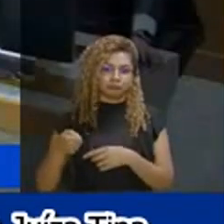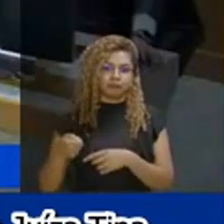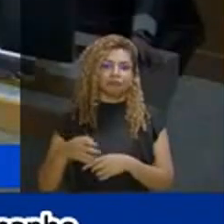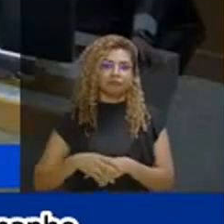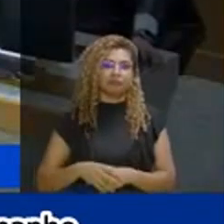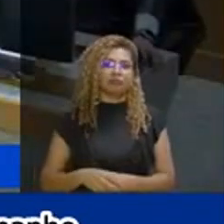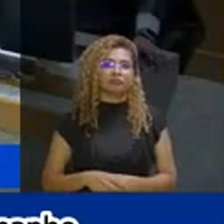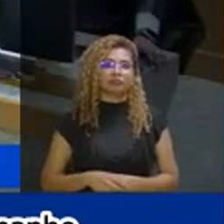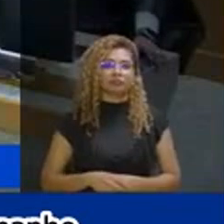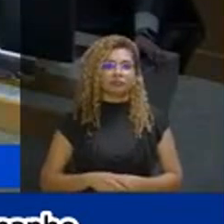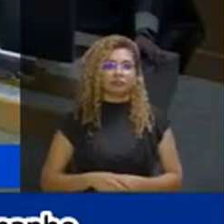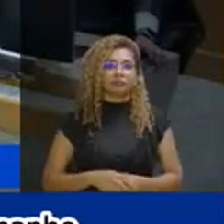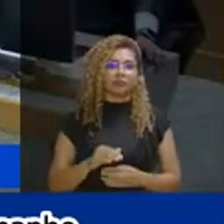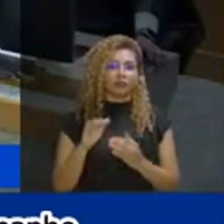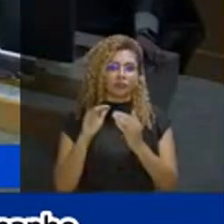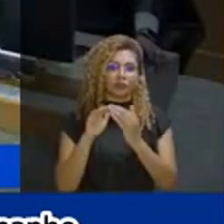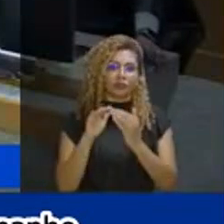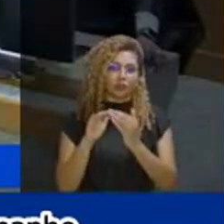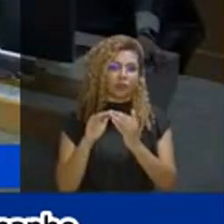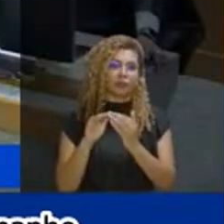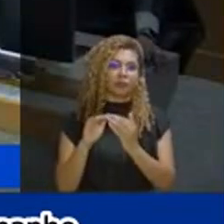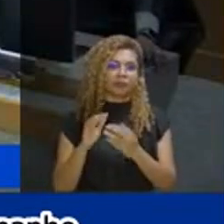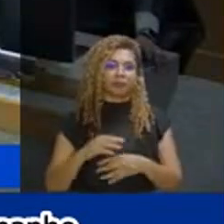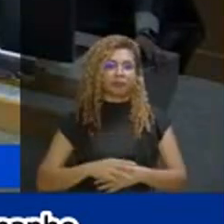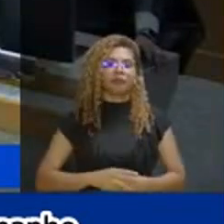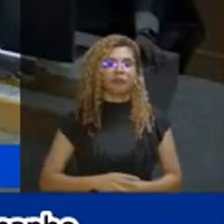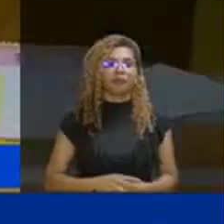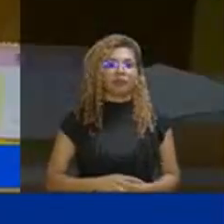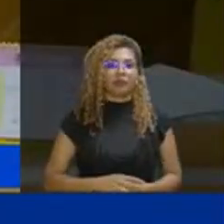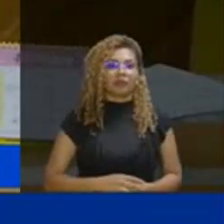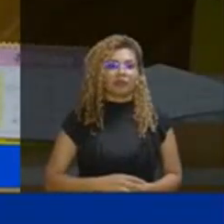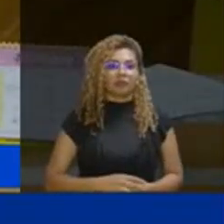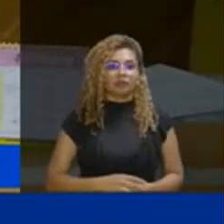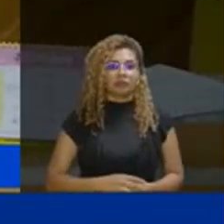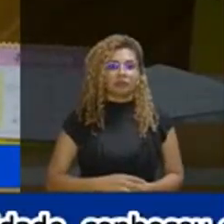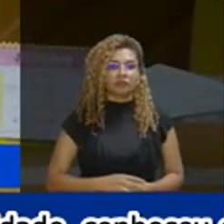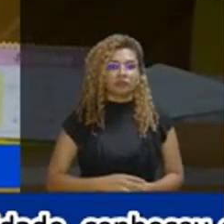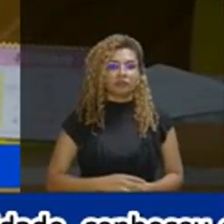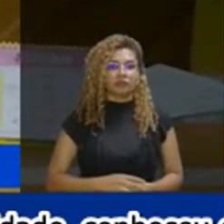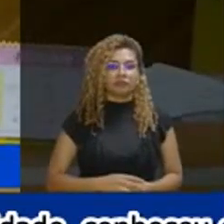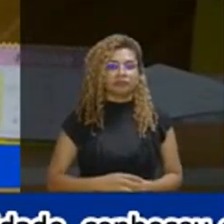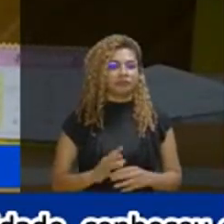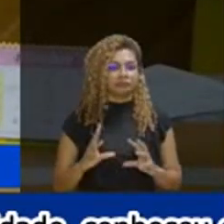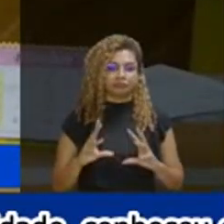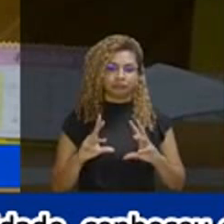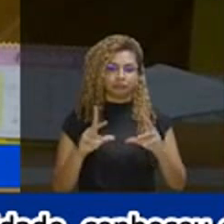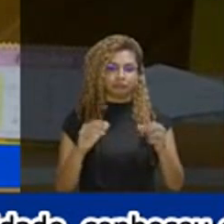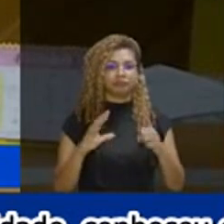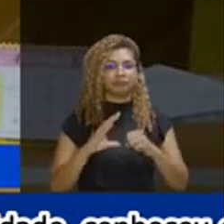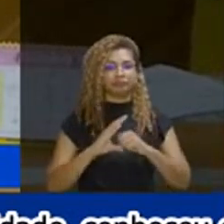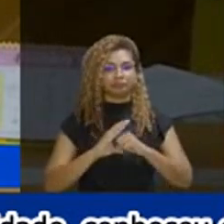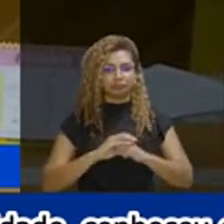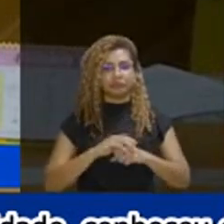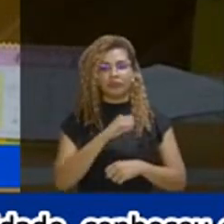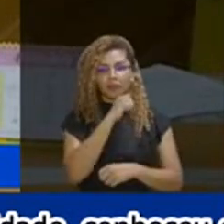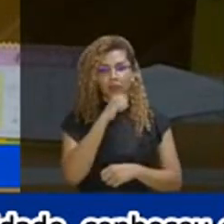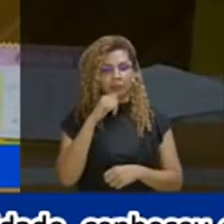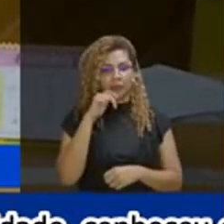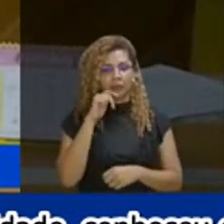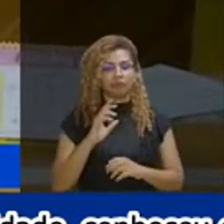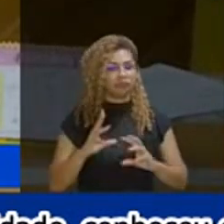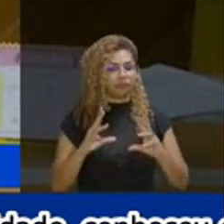Juiz Atina Souza. Com relator. Juiz Carlos Fernando. Acompanho. Decisão. O Tribunal Regional Eleitoral do Amapá,